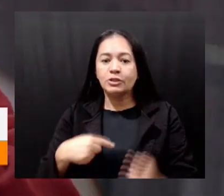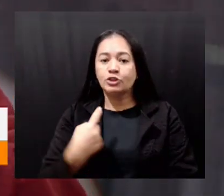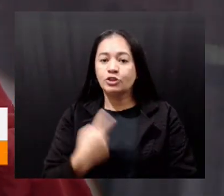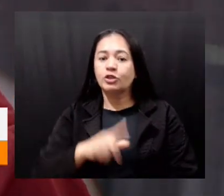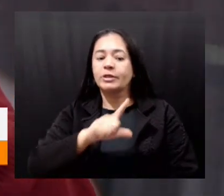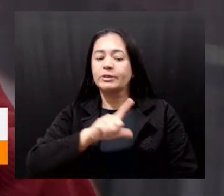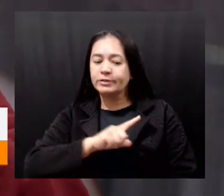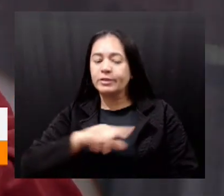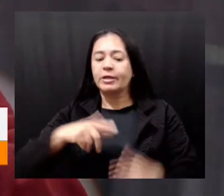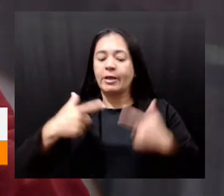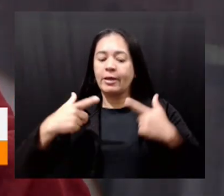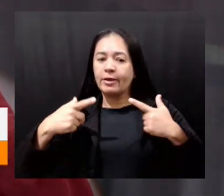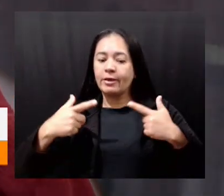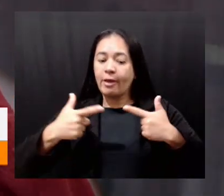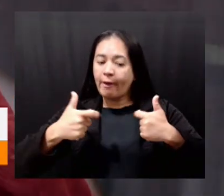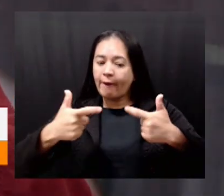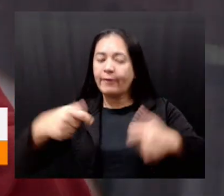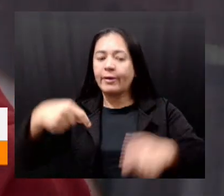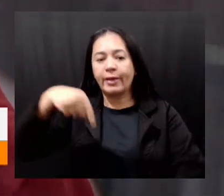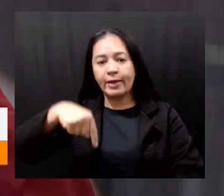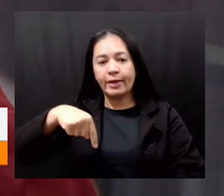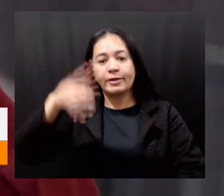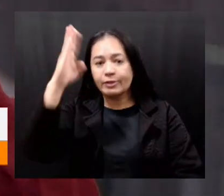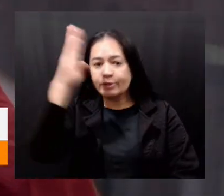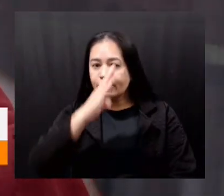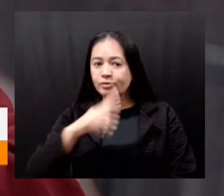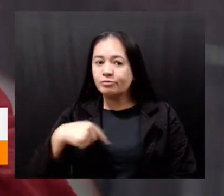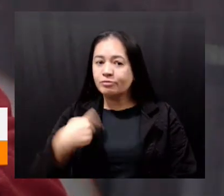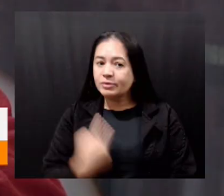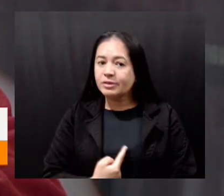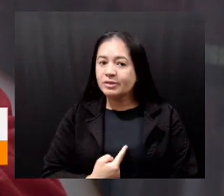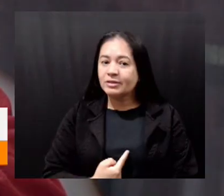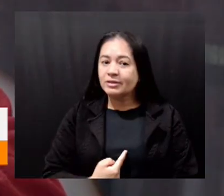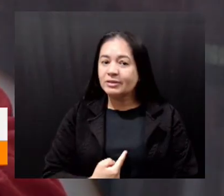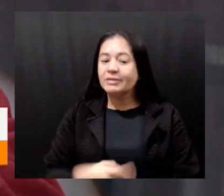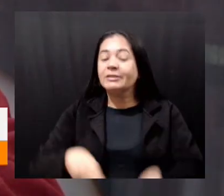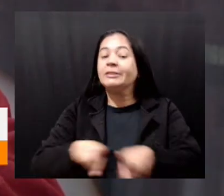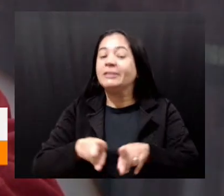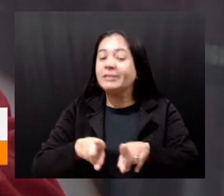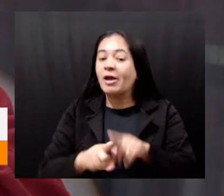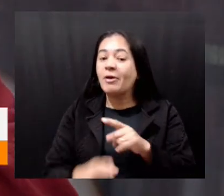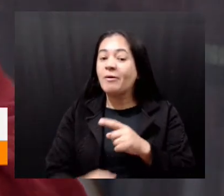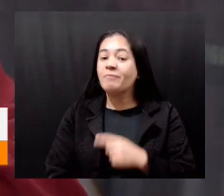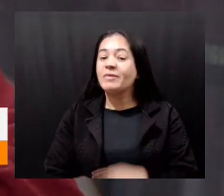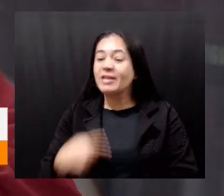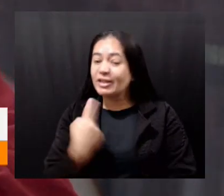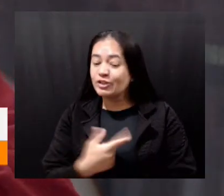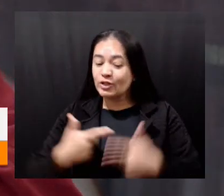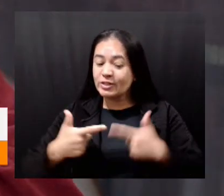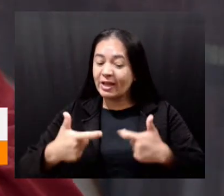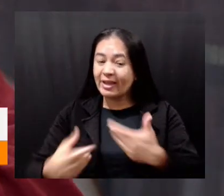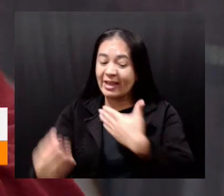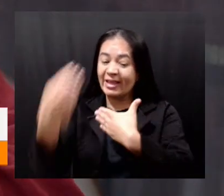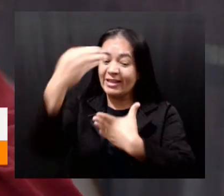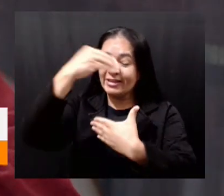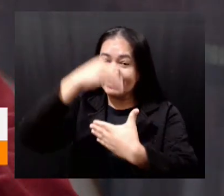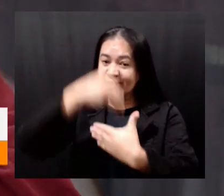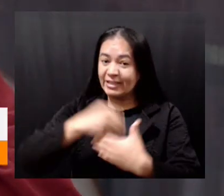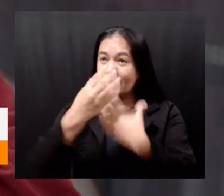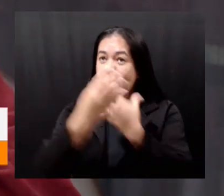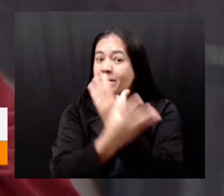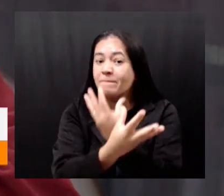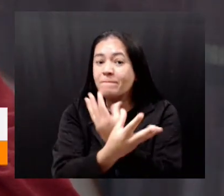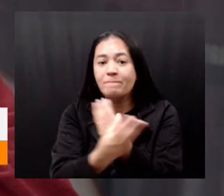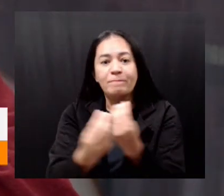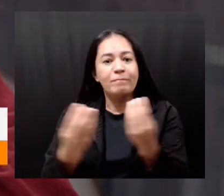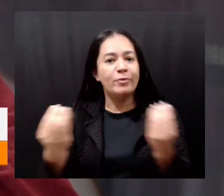no Brasil, guerras cotidianas, e a gente ainda tem as nossas guerras internas. Nossa! Né? Então são muitas, né? A gente vive tempos,